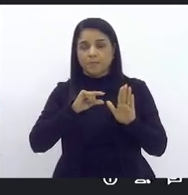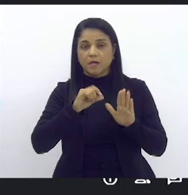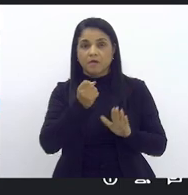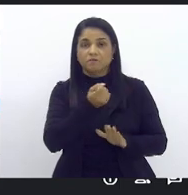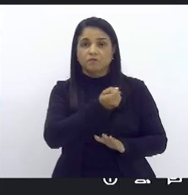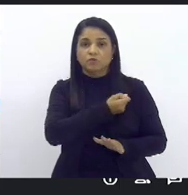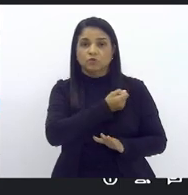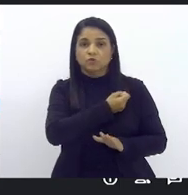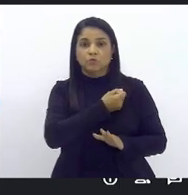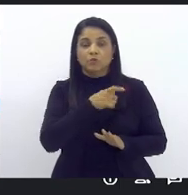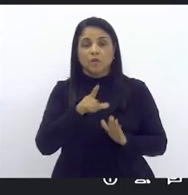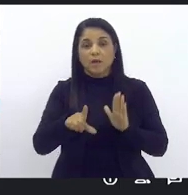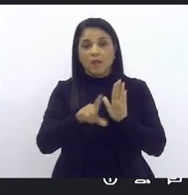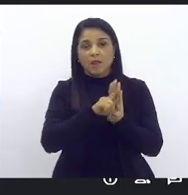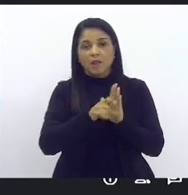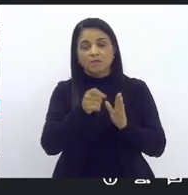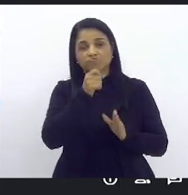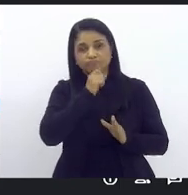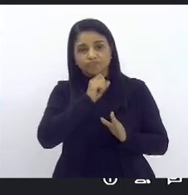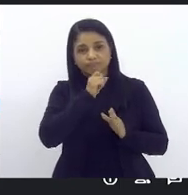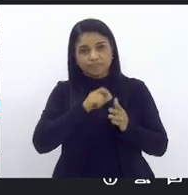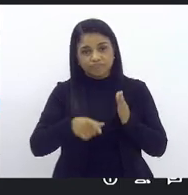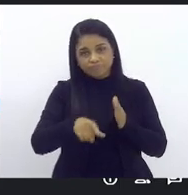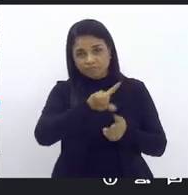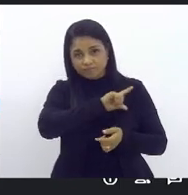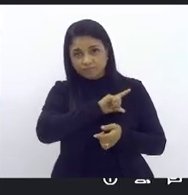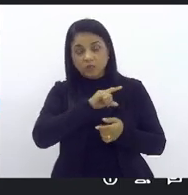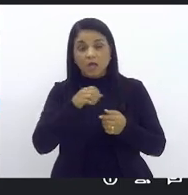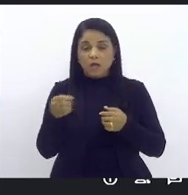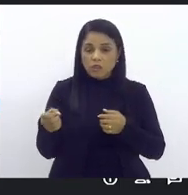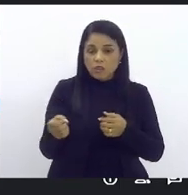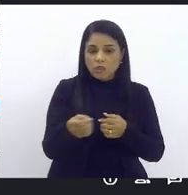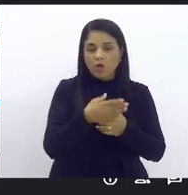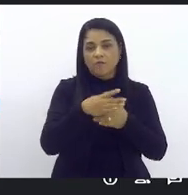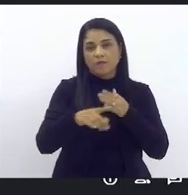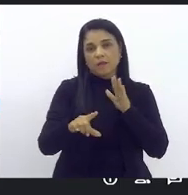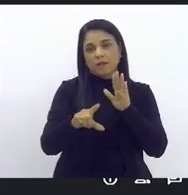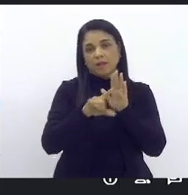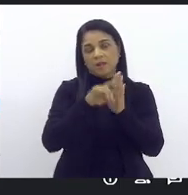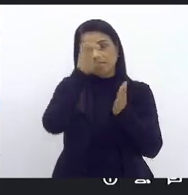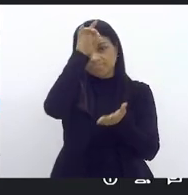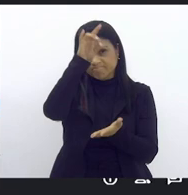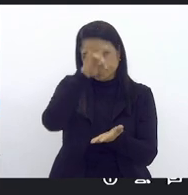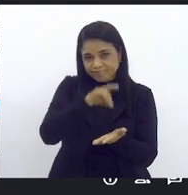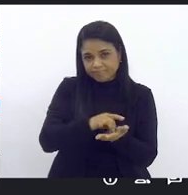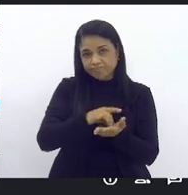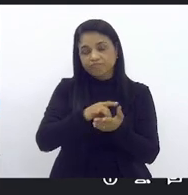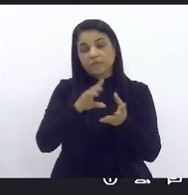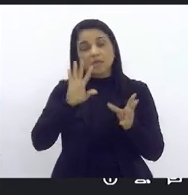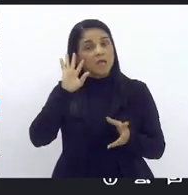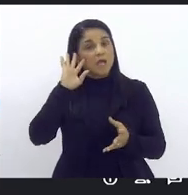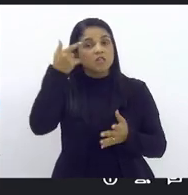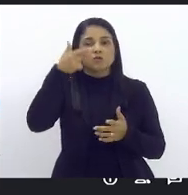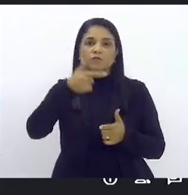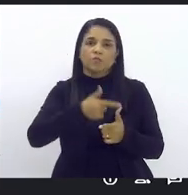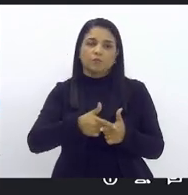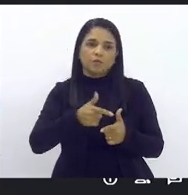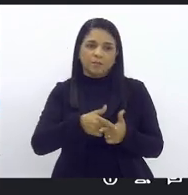antiga, ele deixou de ter vigência até que venha uma lei nova, ou até que venha uma lei que, de fato, resolva esse problema.